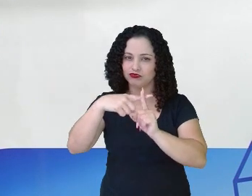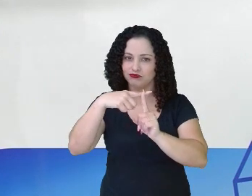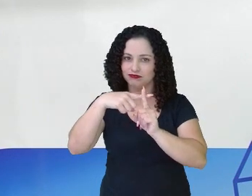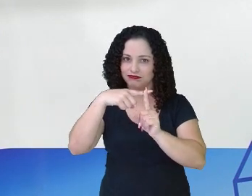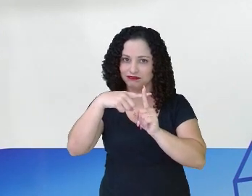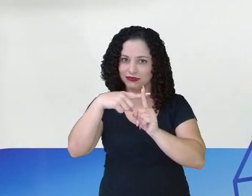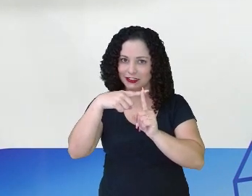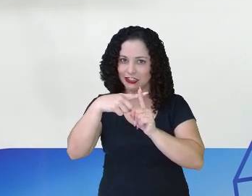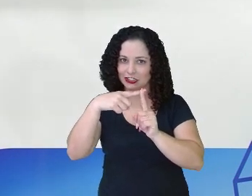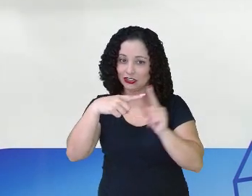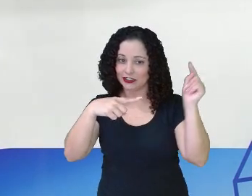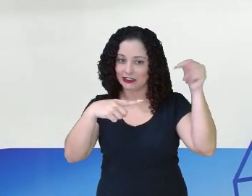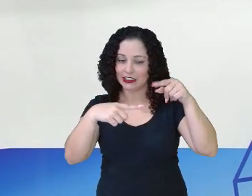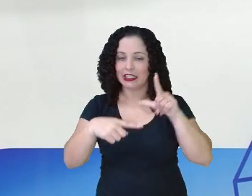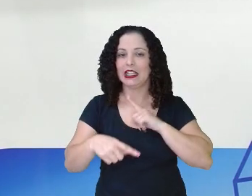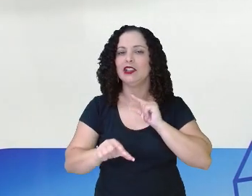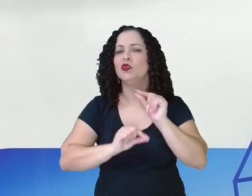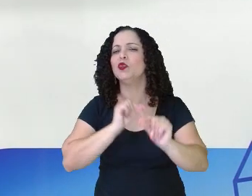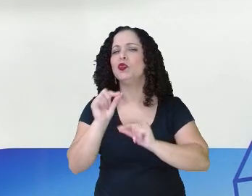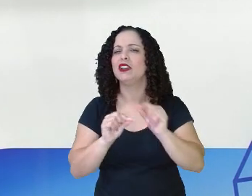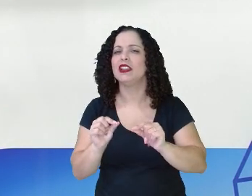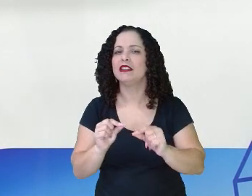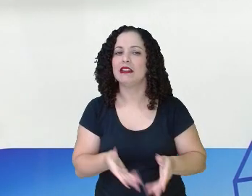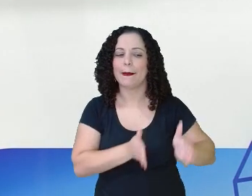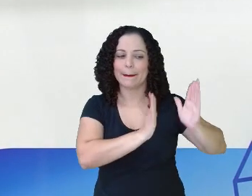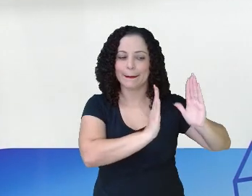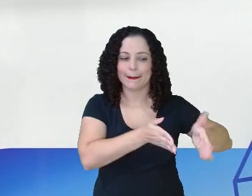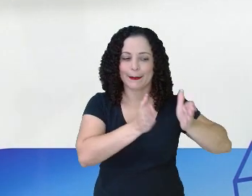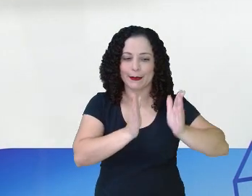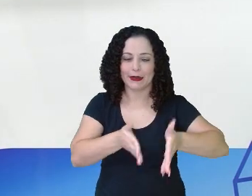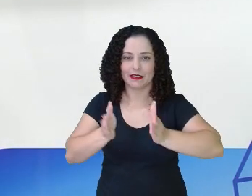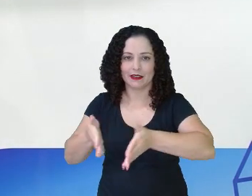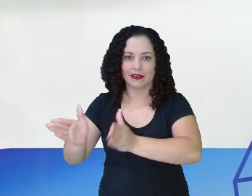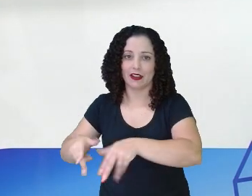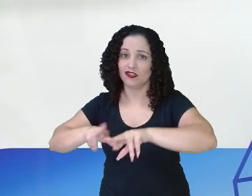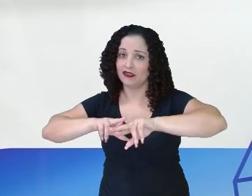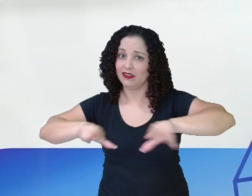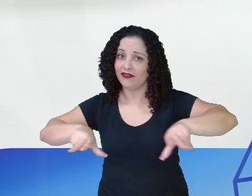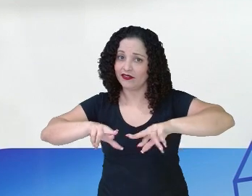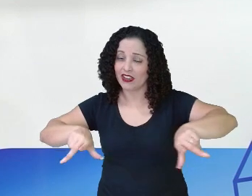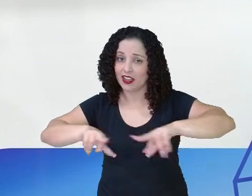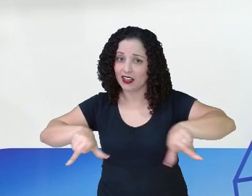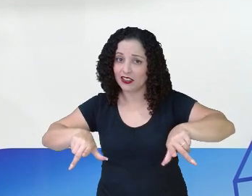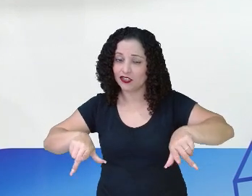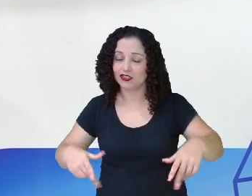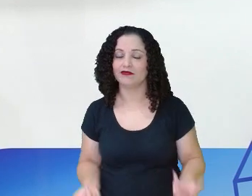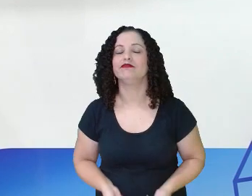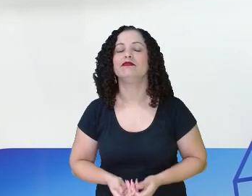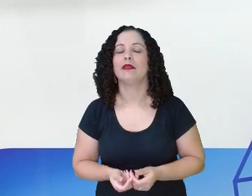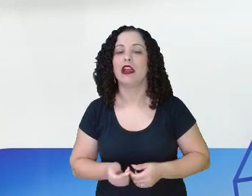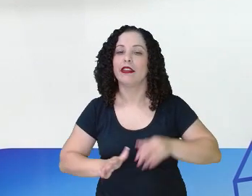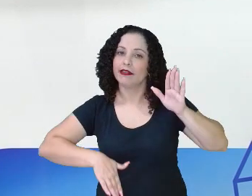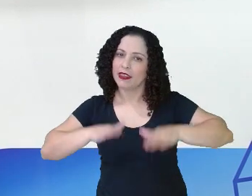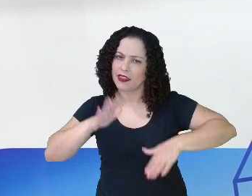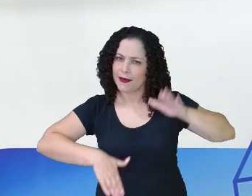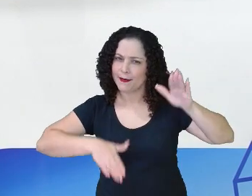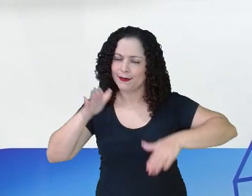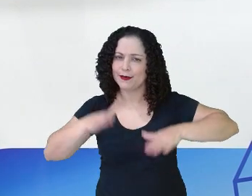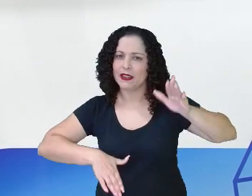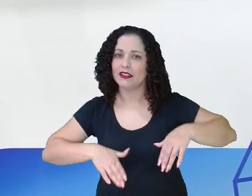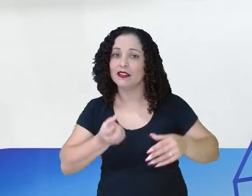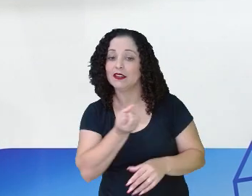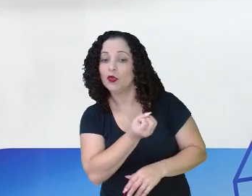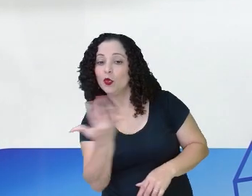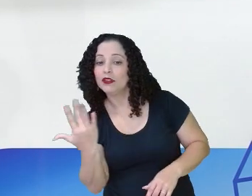ter parcelas diferentes, elementos diferentes. Depende do resultado que eu